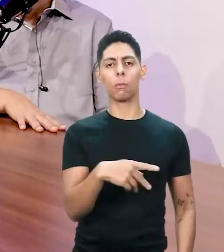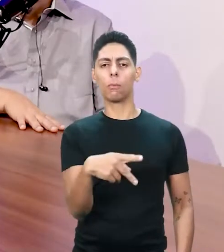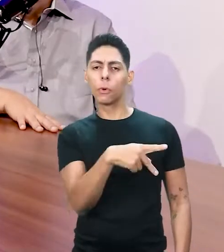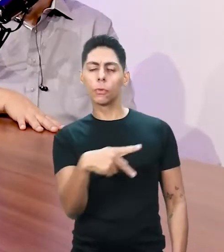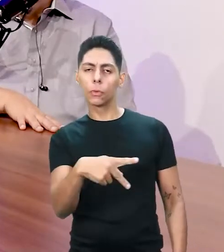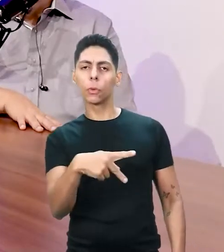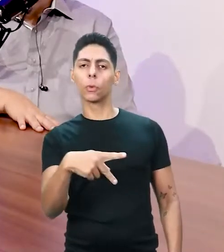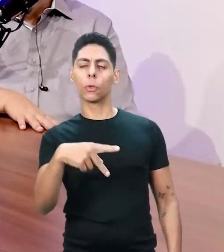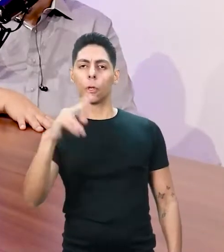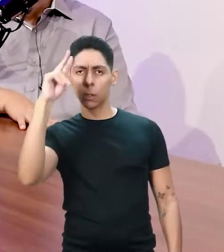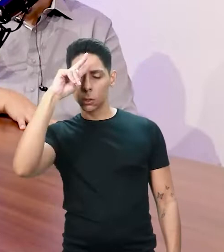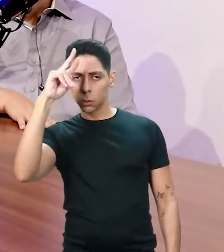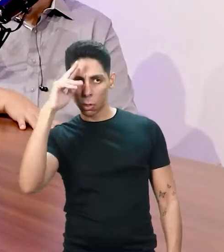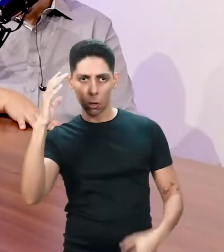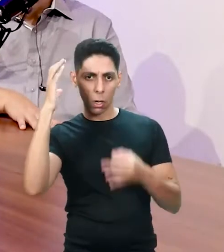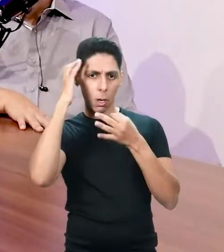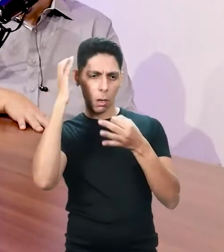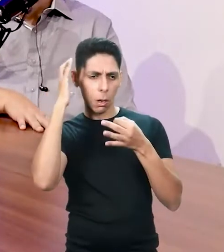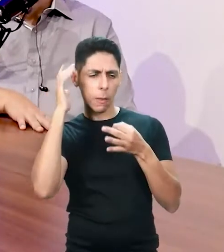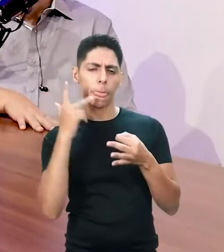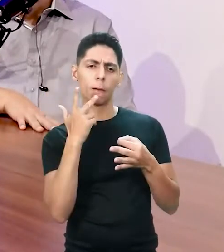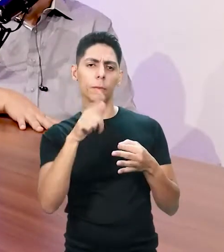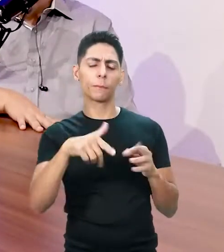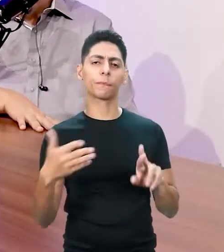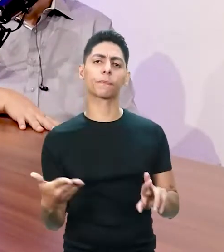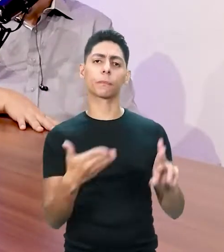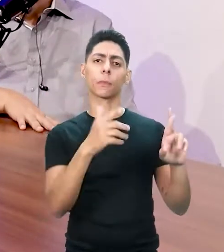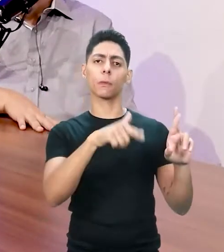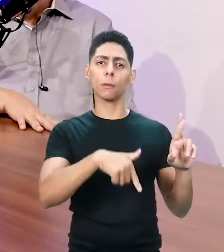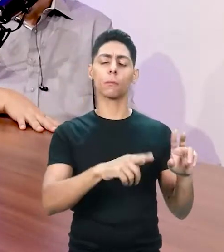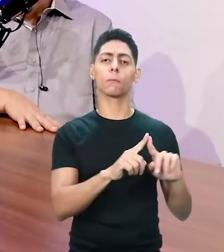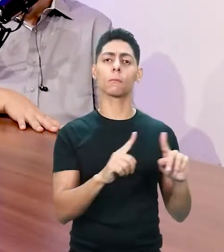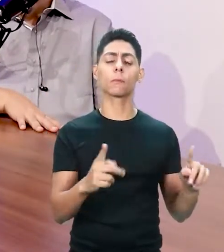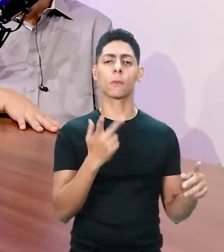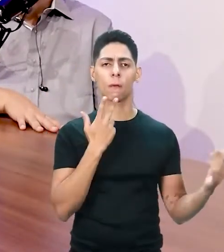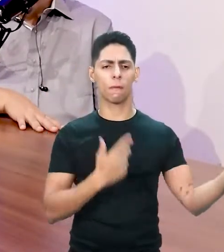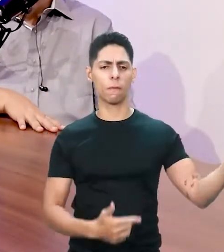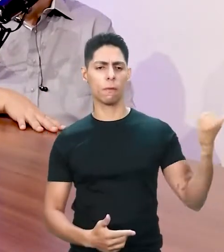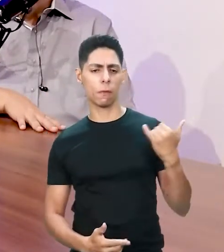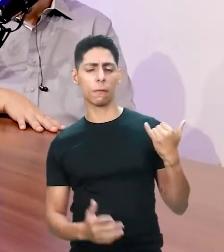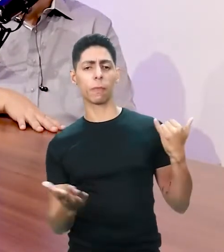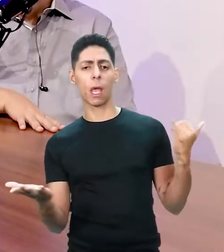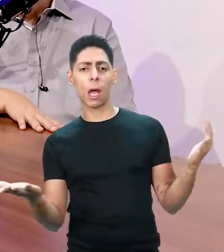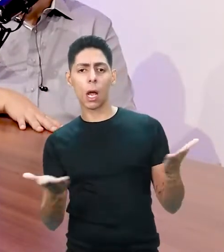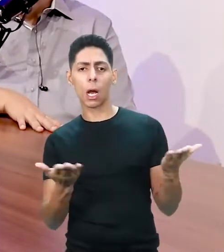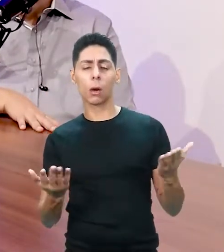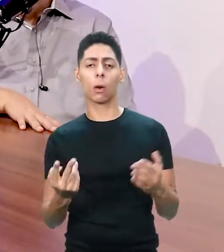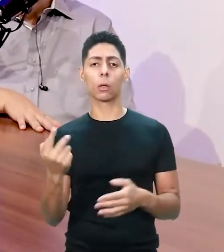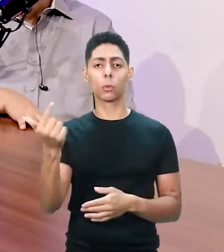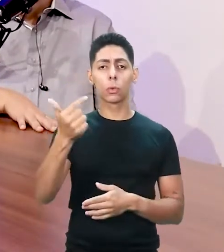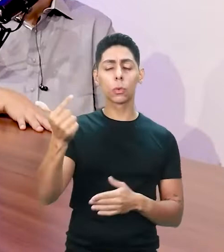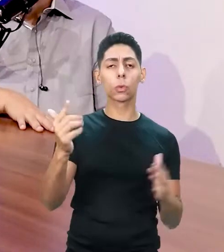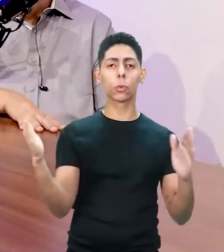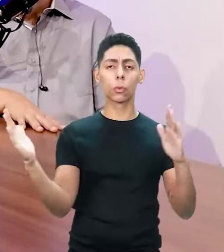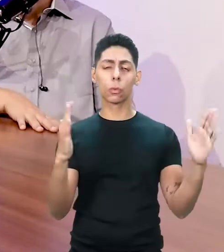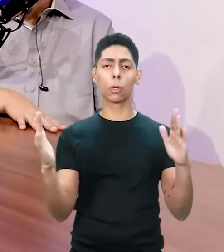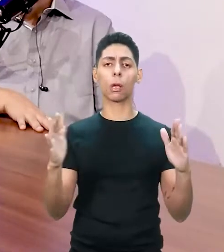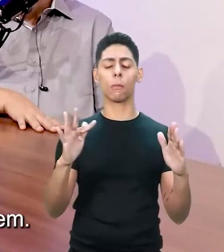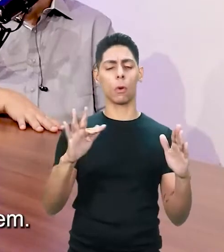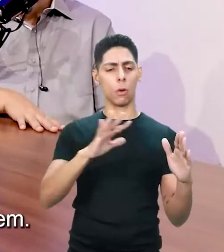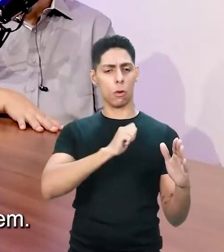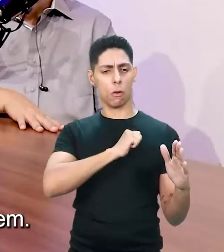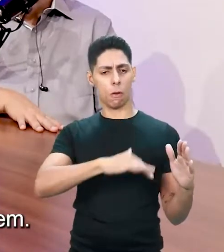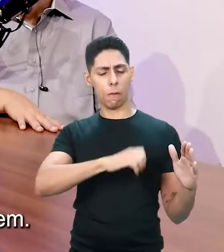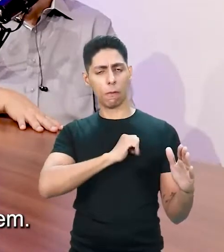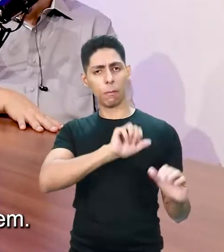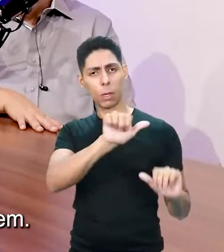do rádio, que é uma das disciplinas que eu dou, ele é uma referência, mas ele teve isso aí. Não, agora no segundo tempo troca, o Flamengo vai atacar para cá,